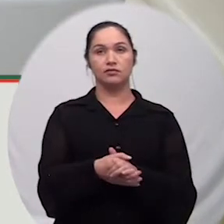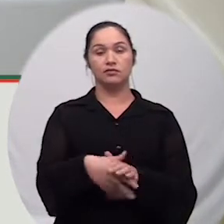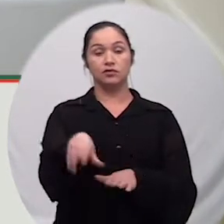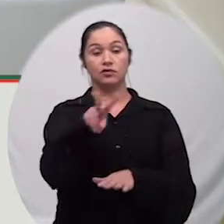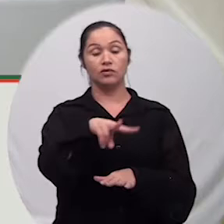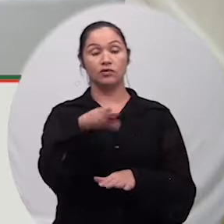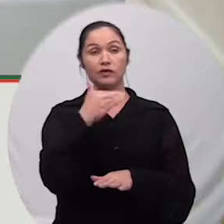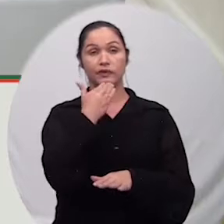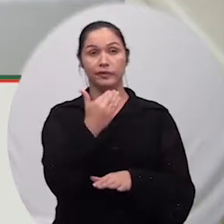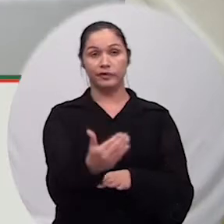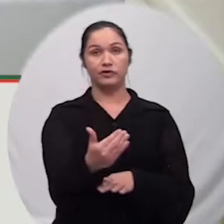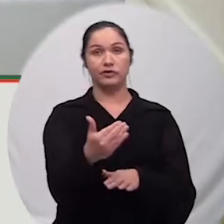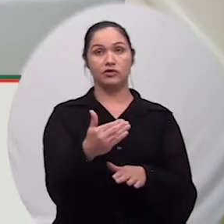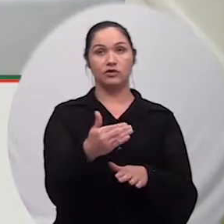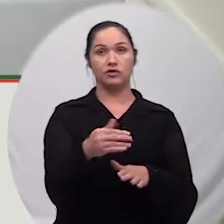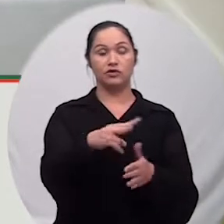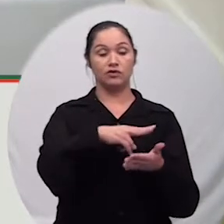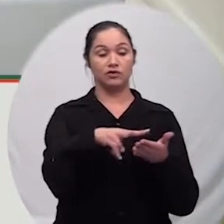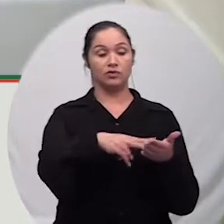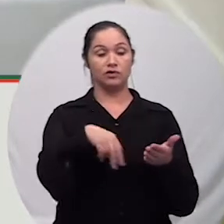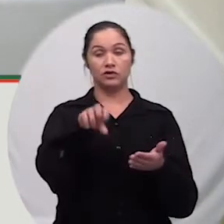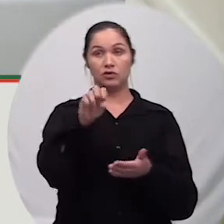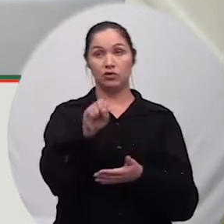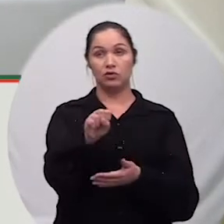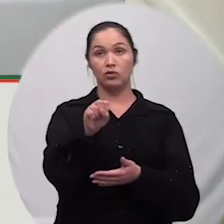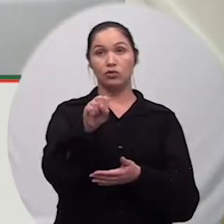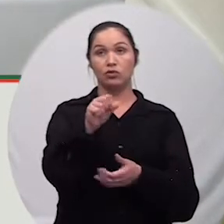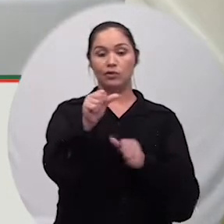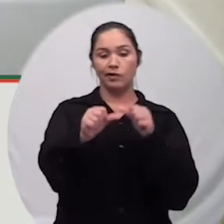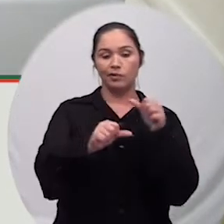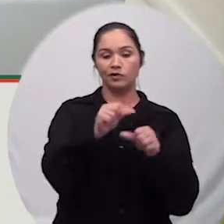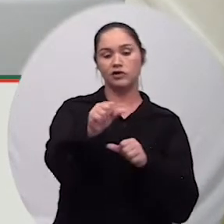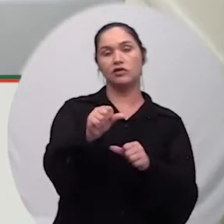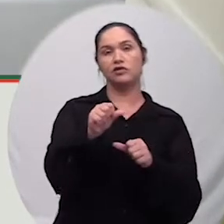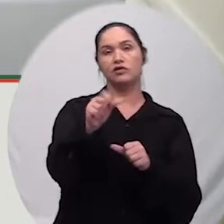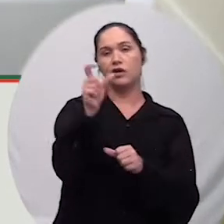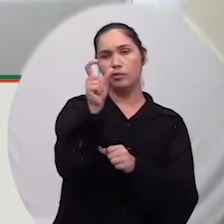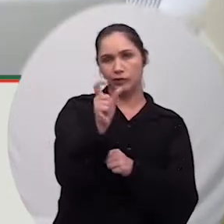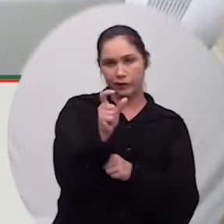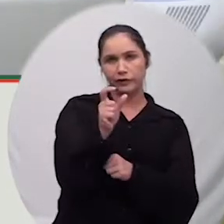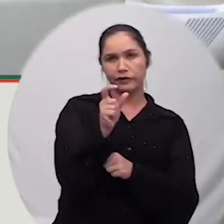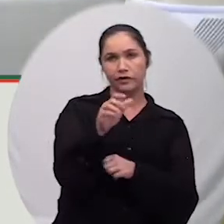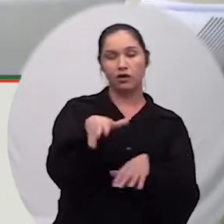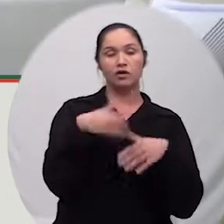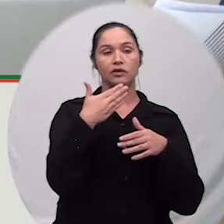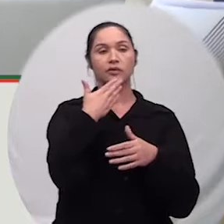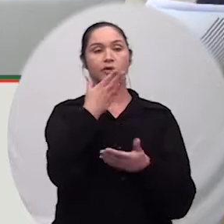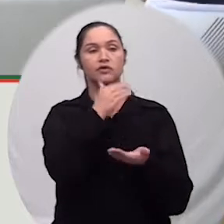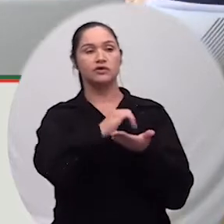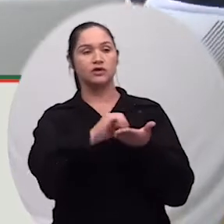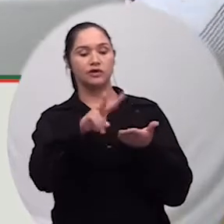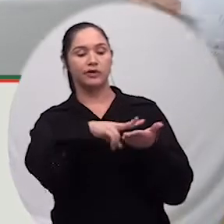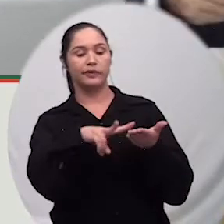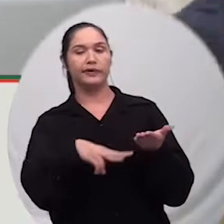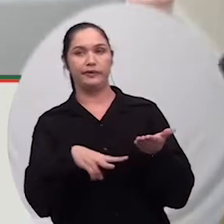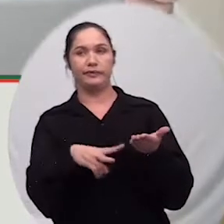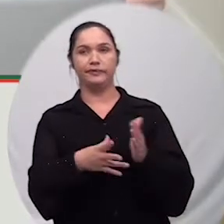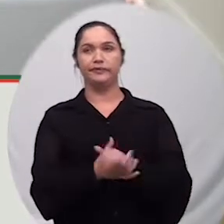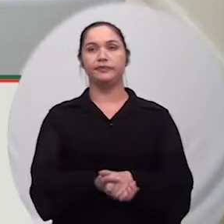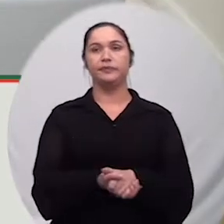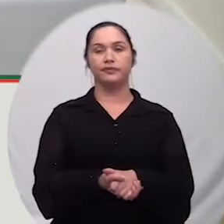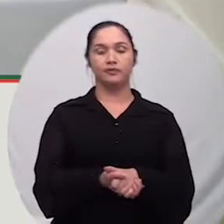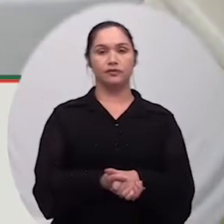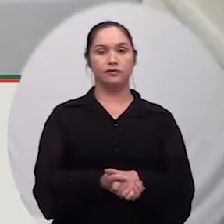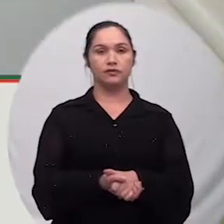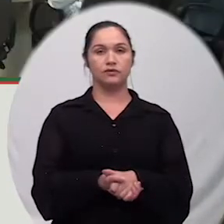vereador, a leitura do substitutivo. É um substitutivo pequeno. Solicito ao senhor secretário a leitura do